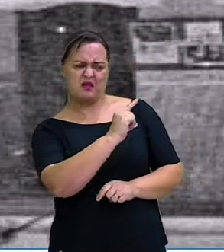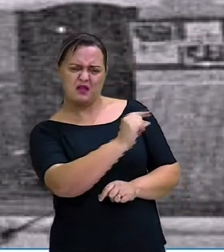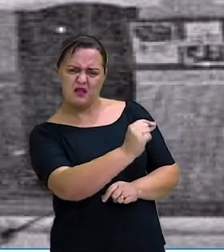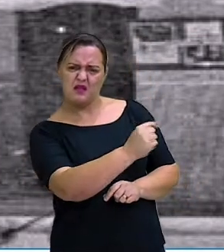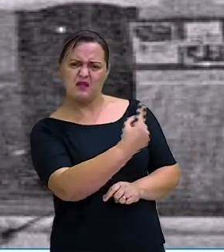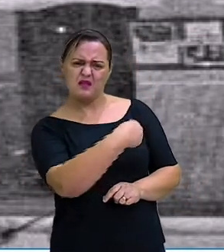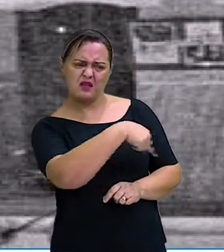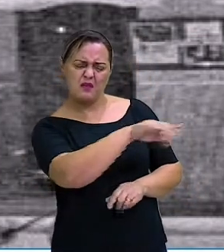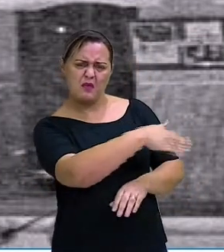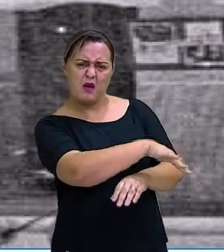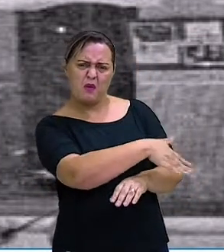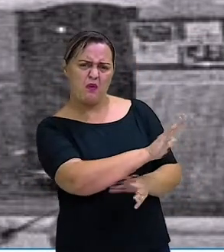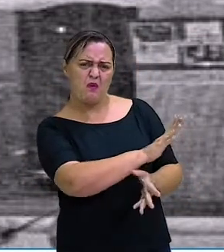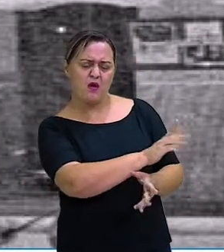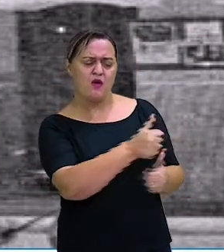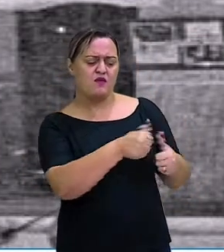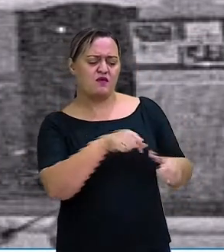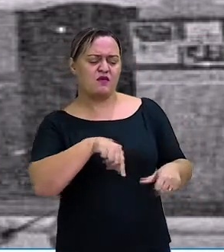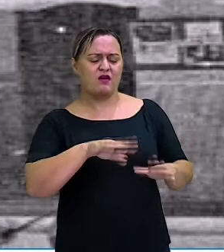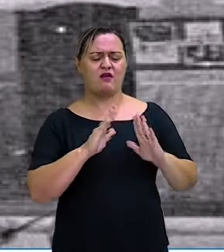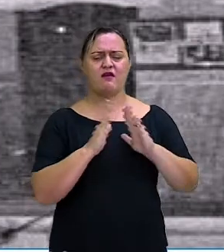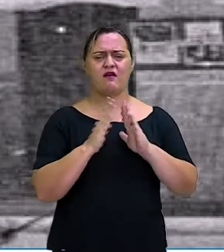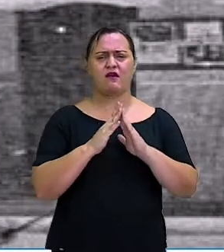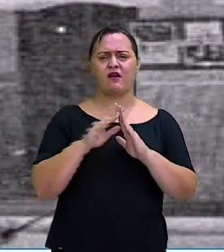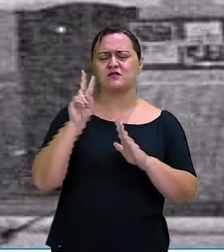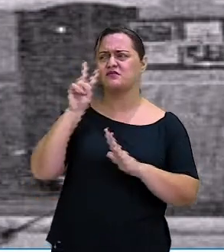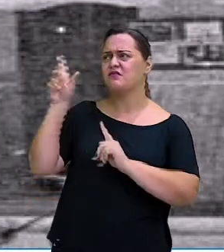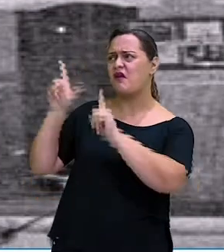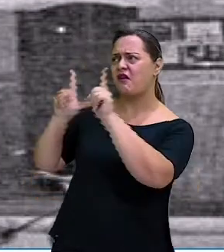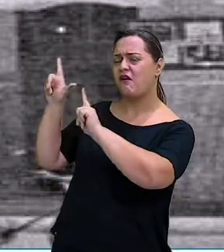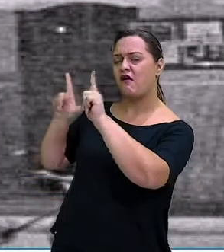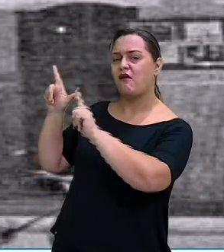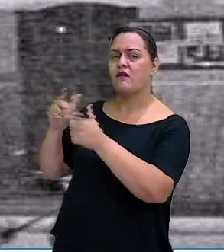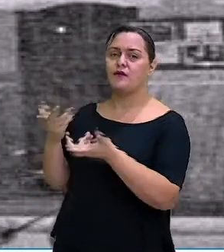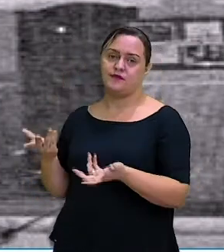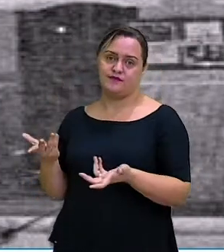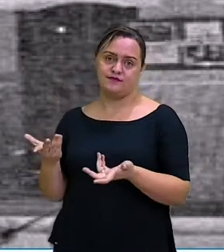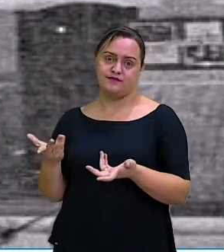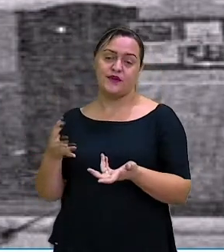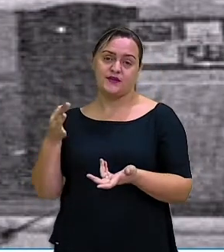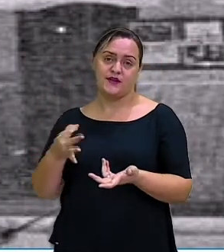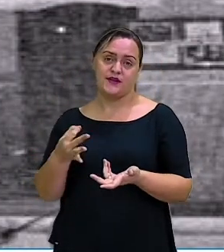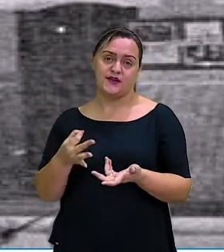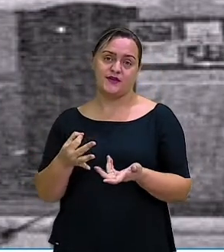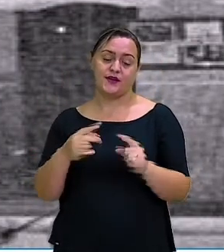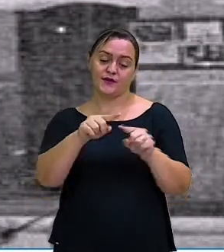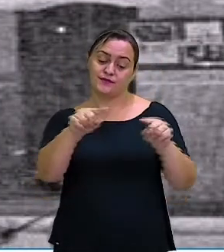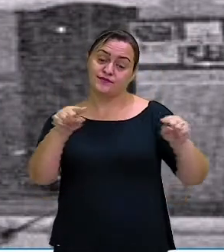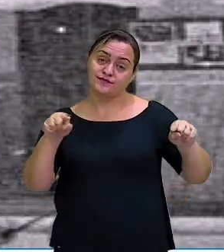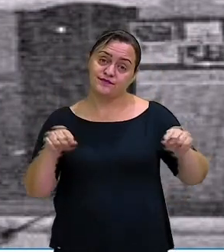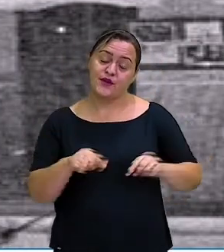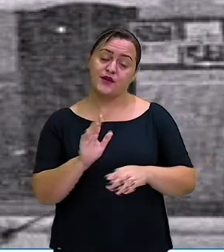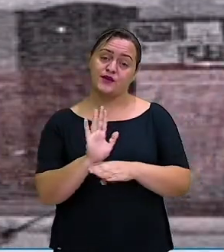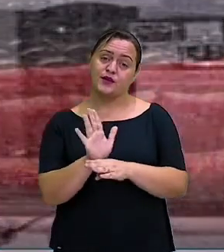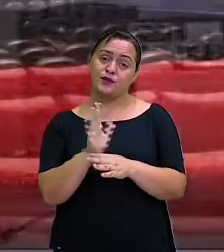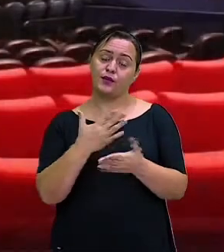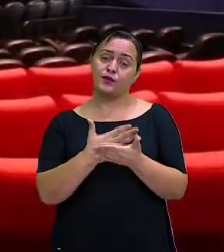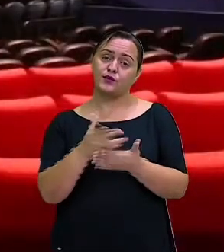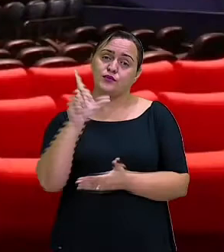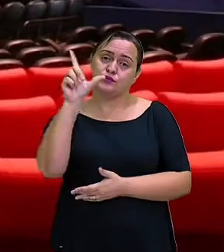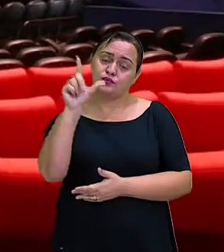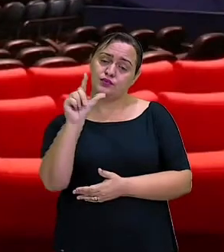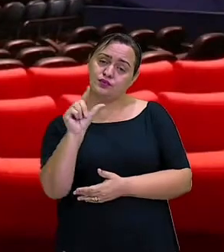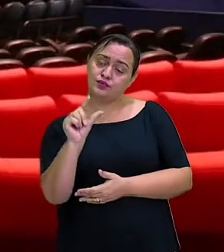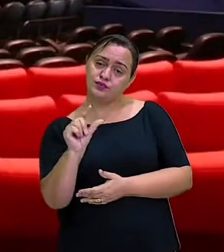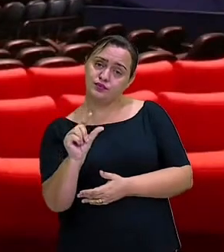desuso. Olha como a história é bacana, né? Depois dessas extinções, os principais investimentos em salas de